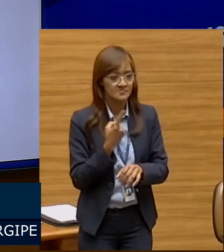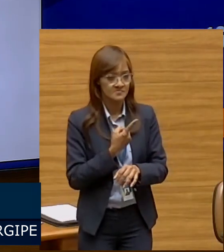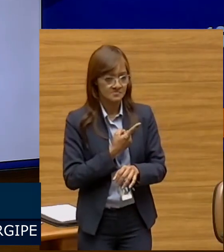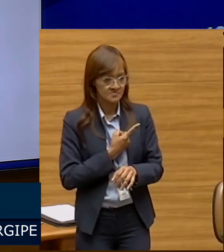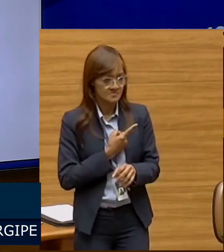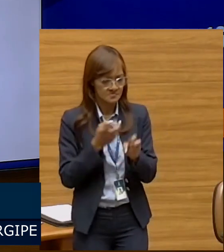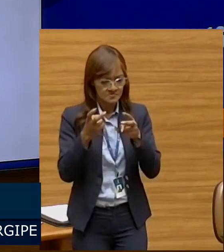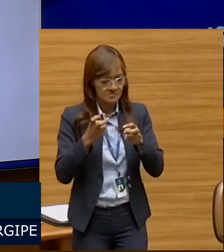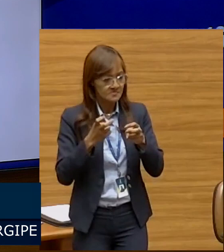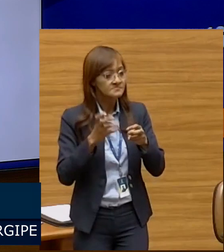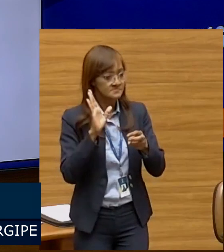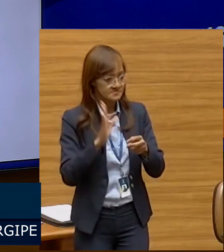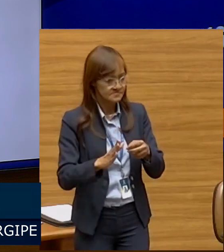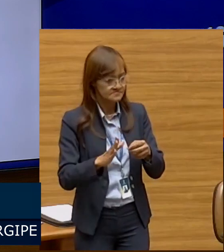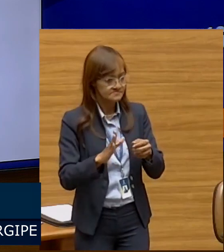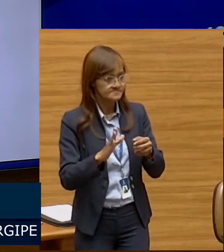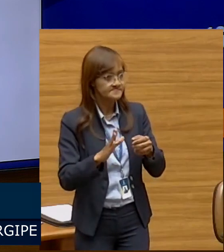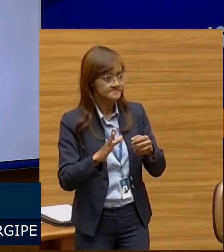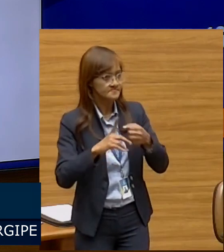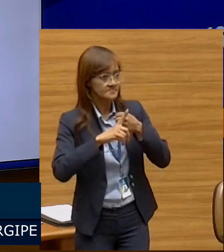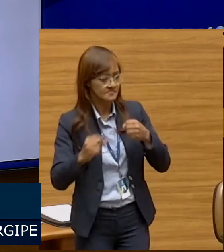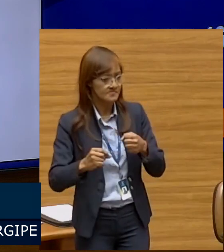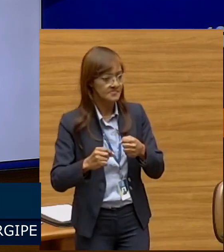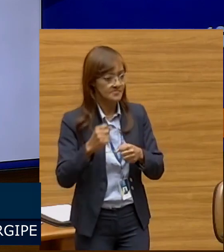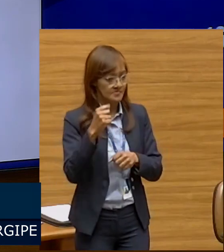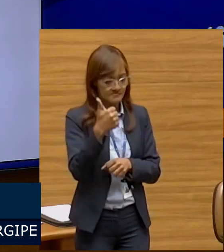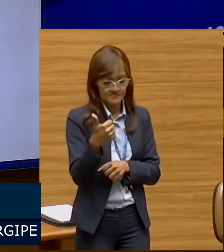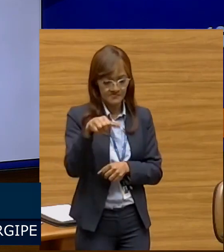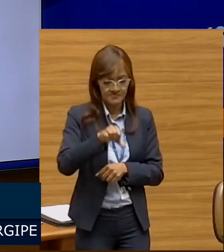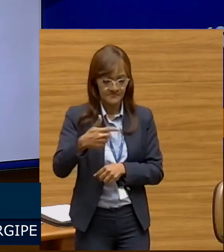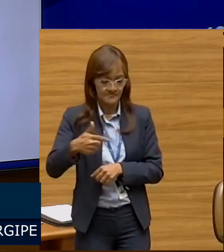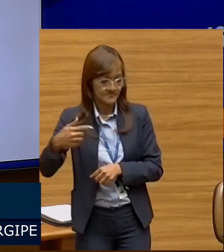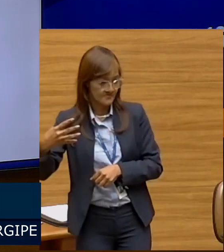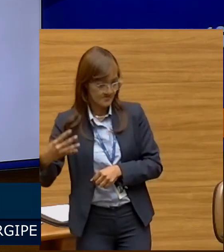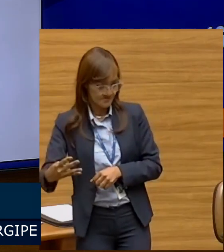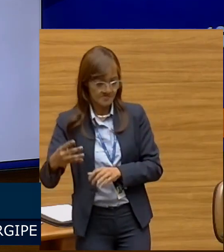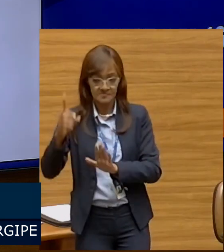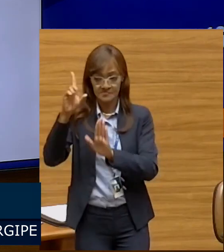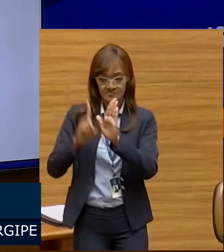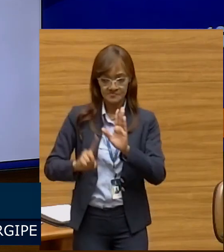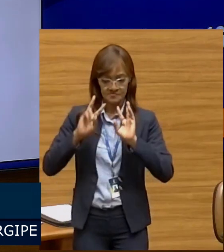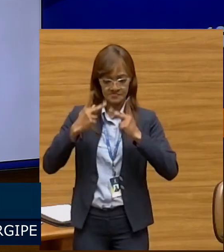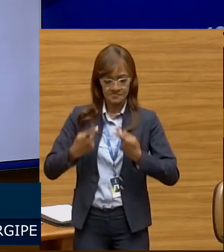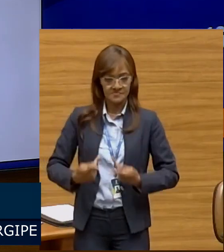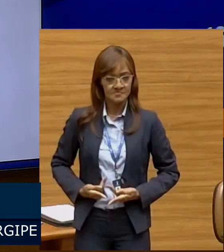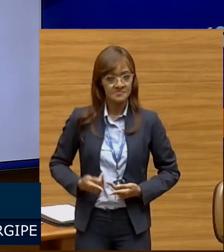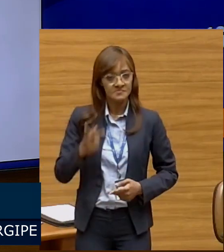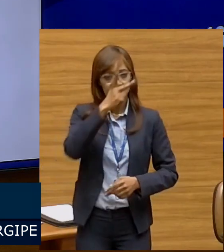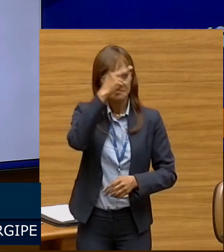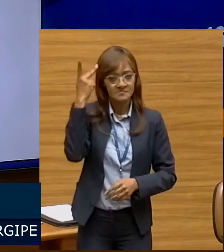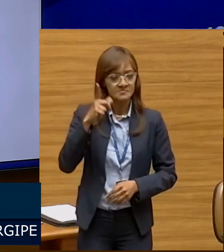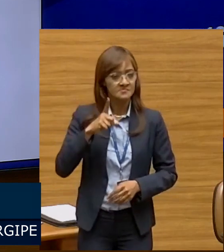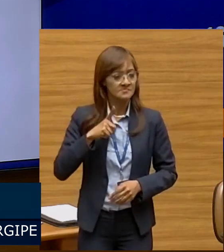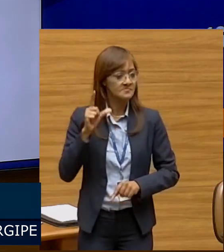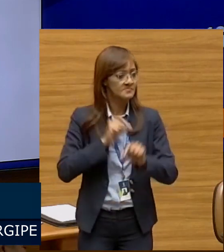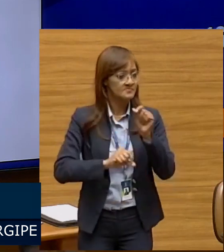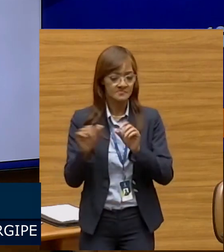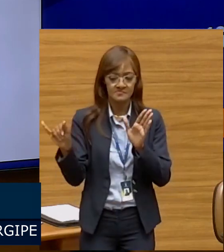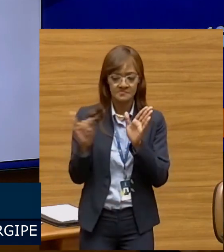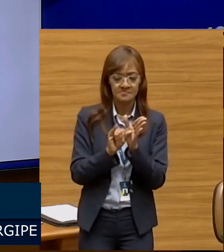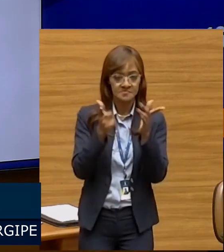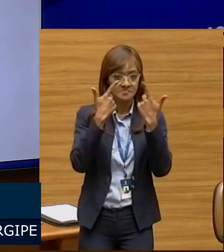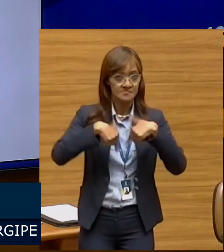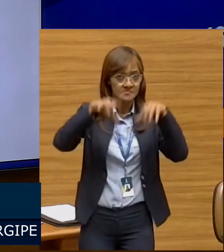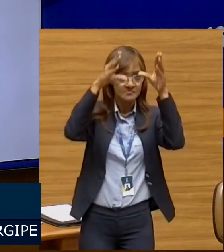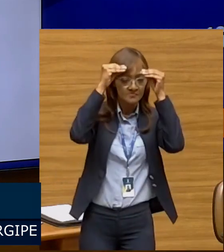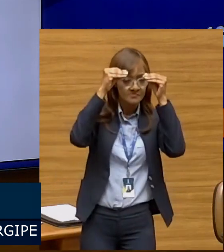no artigo 24 da Convenção Universal dos Direitos Humanos, das pessoas com deficiência, promover a identidade linguística da